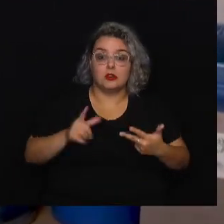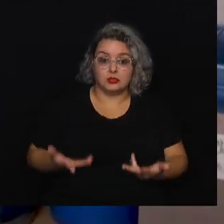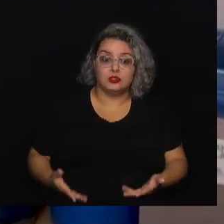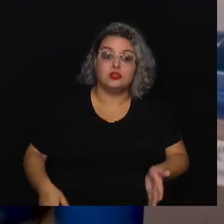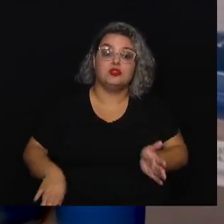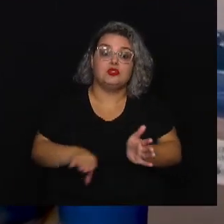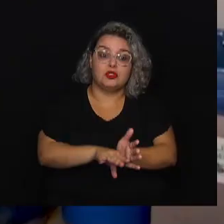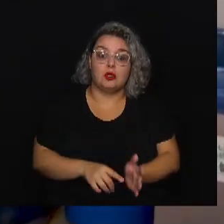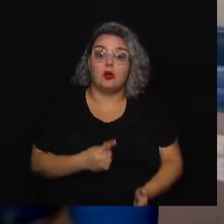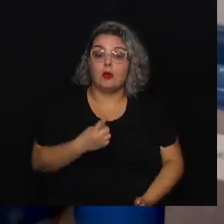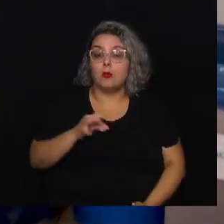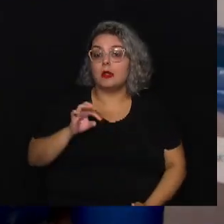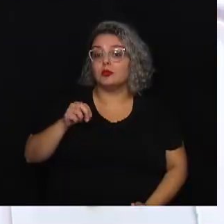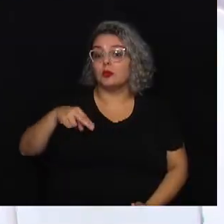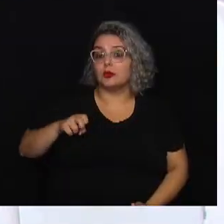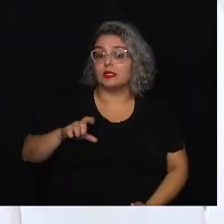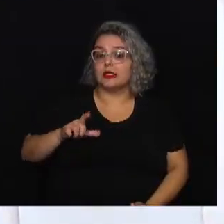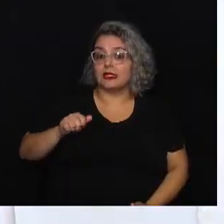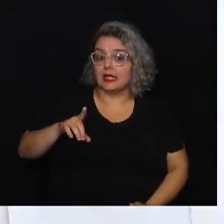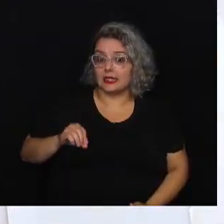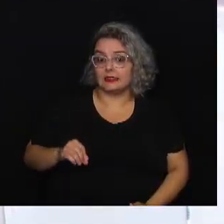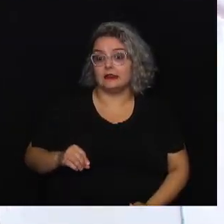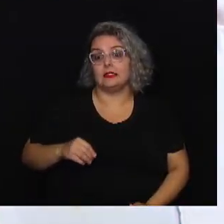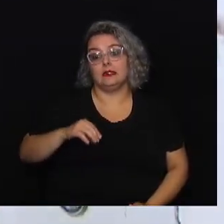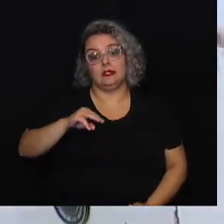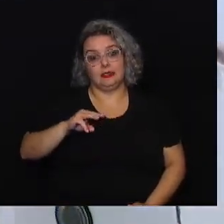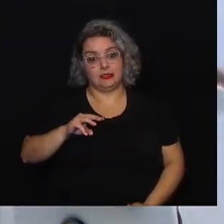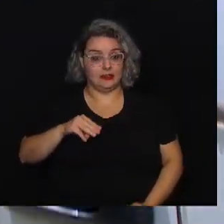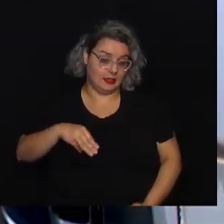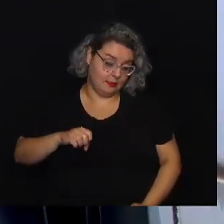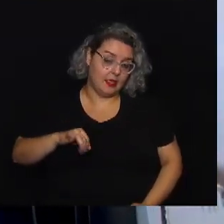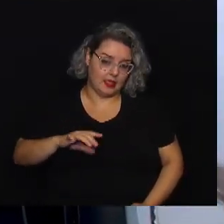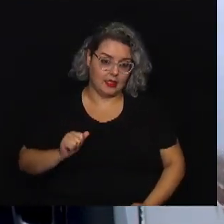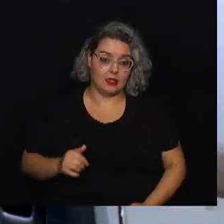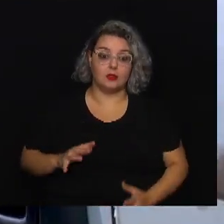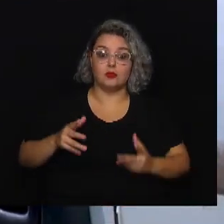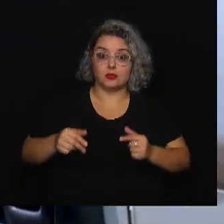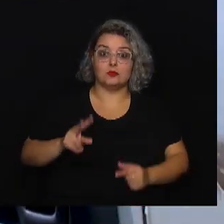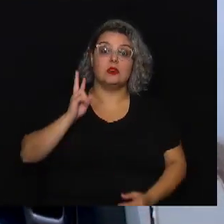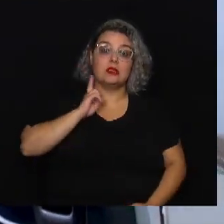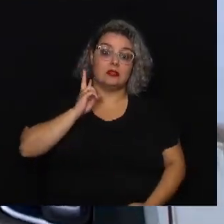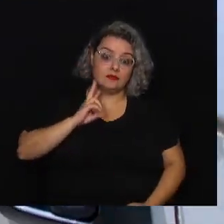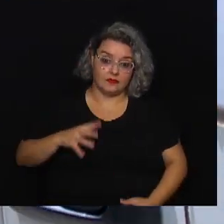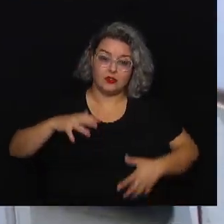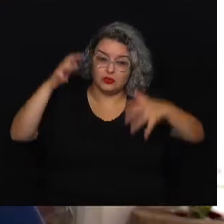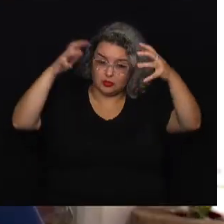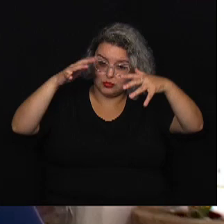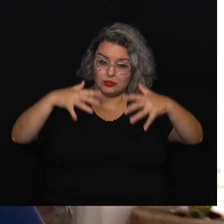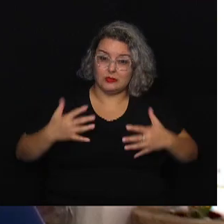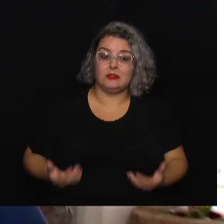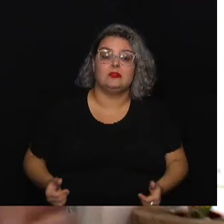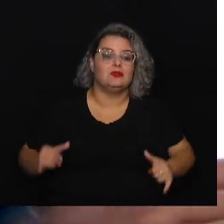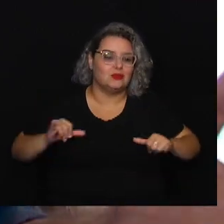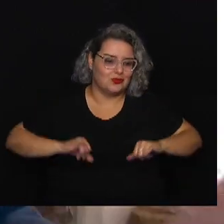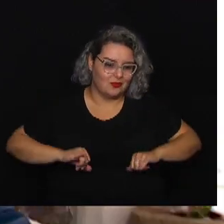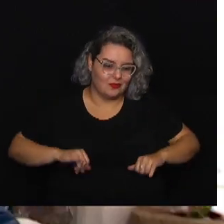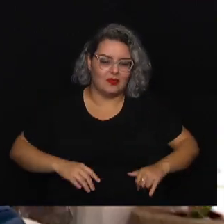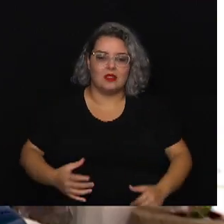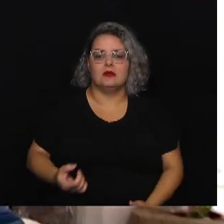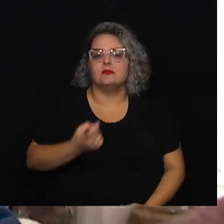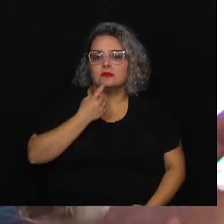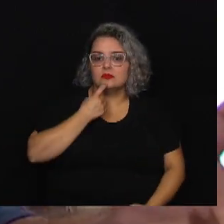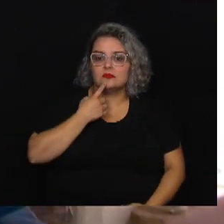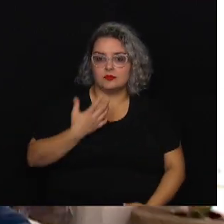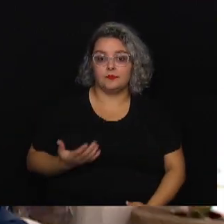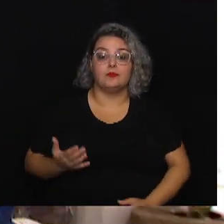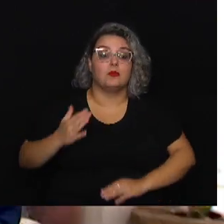1,5 toneladas. Tudo vai para famílias vítimas das chuvas que castigaram Campinas. A Câmara está sendo só